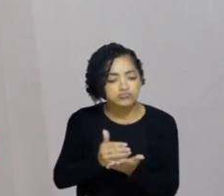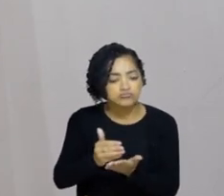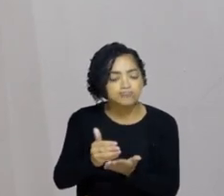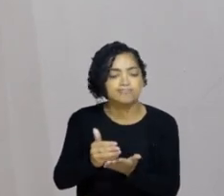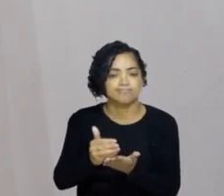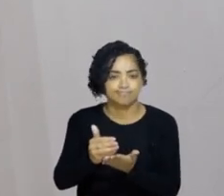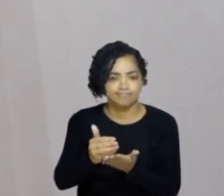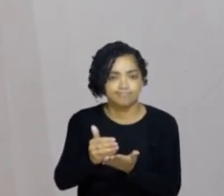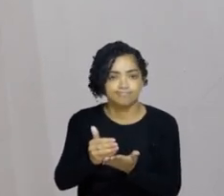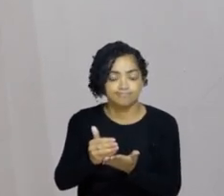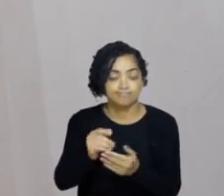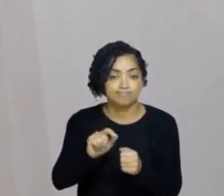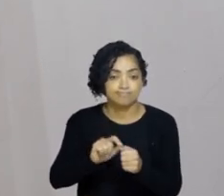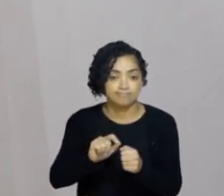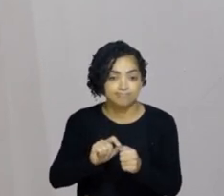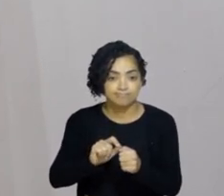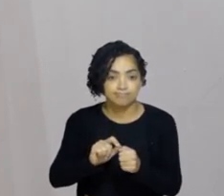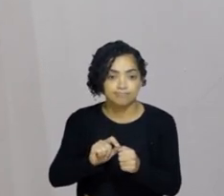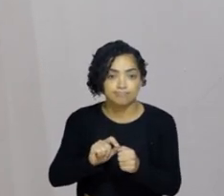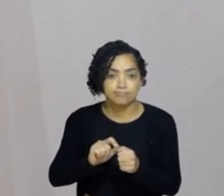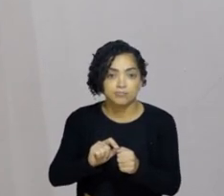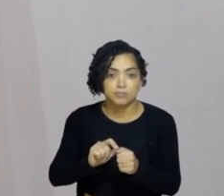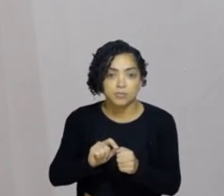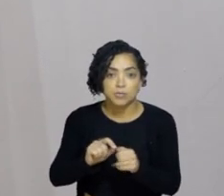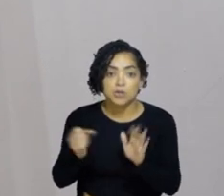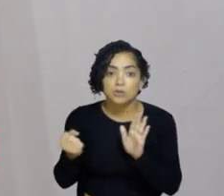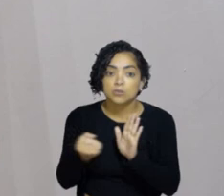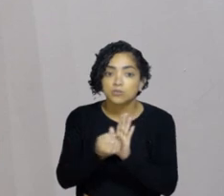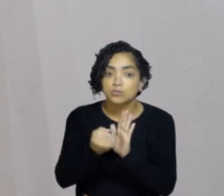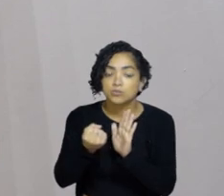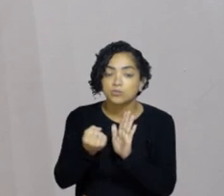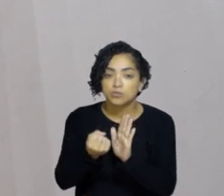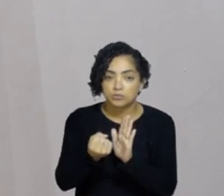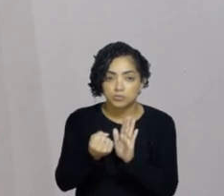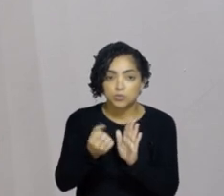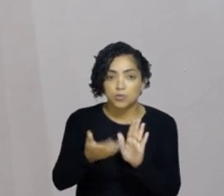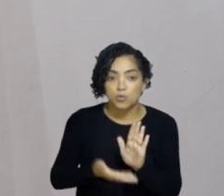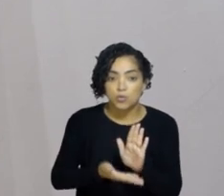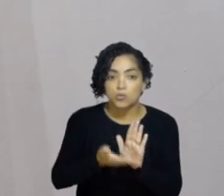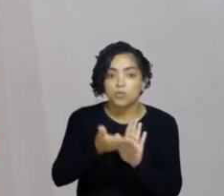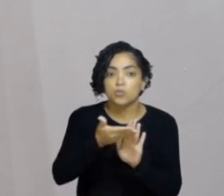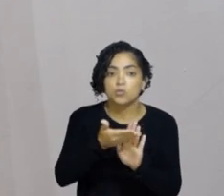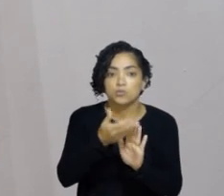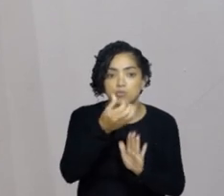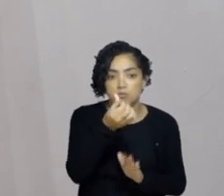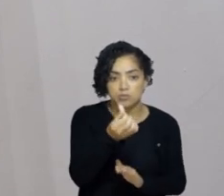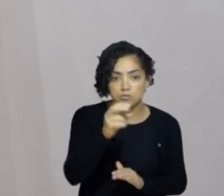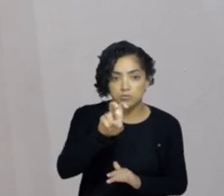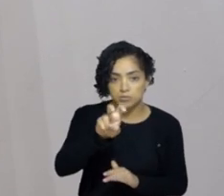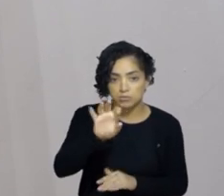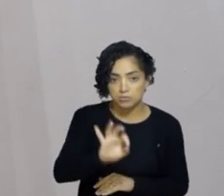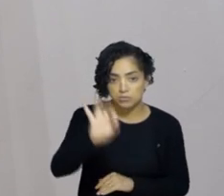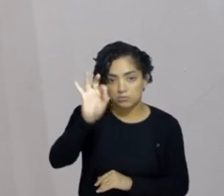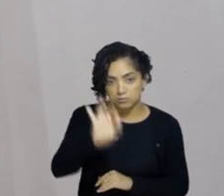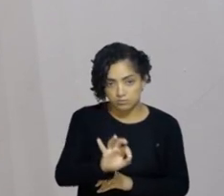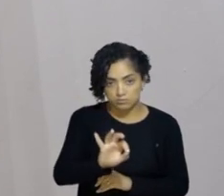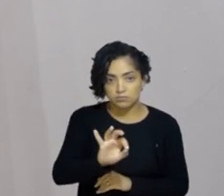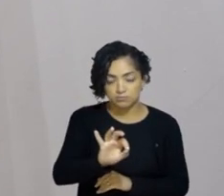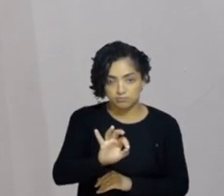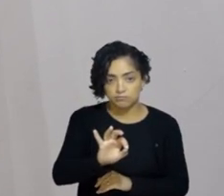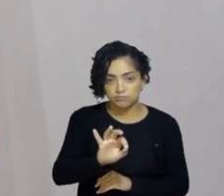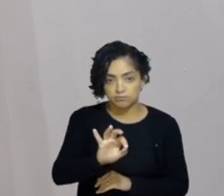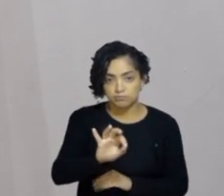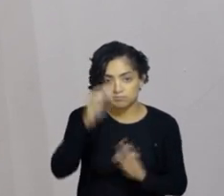aplicá-lo. Atingimos uma marca histórica, um aumento de 65% de cumprimentos